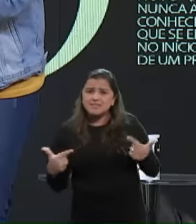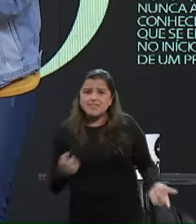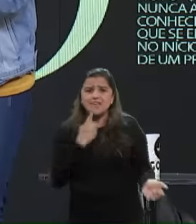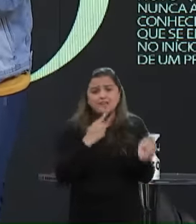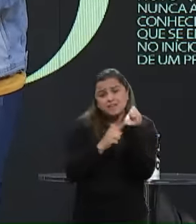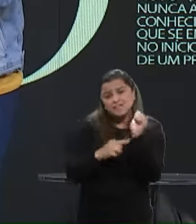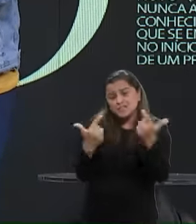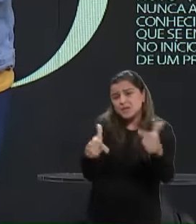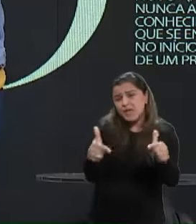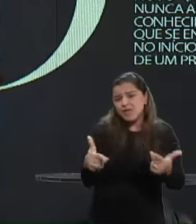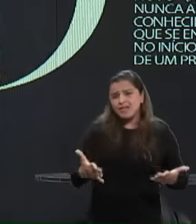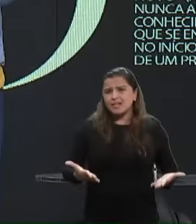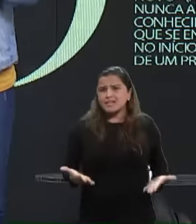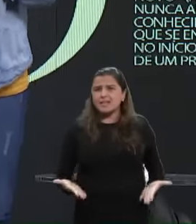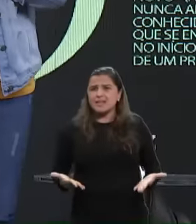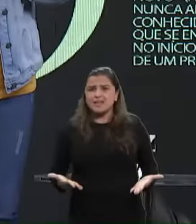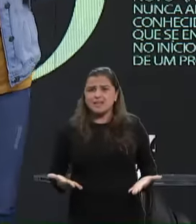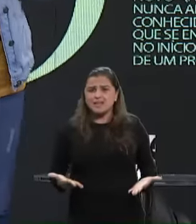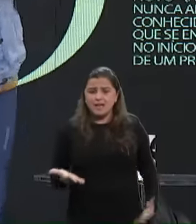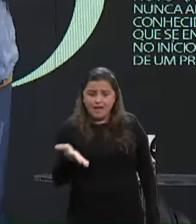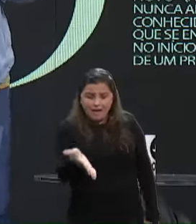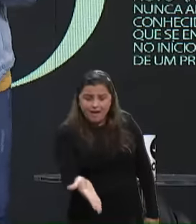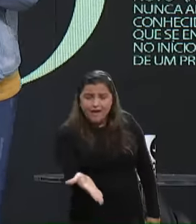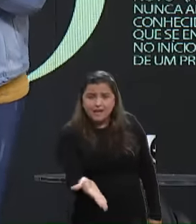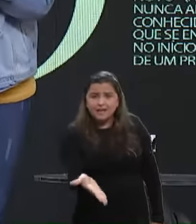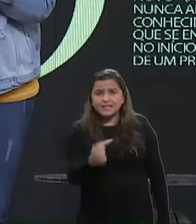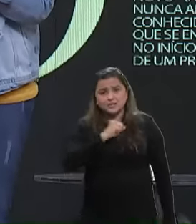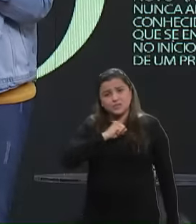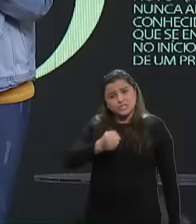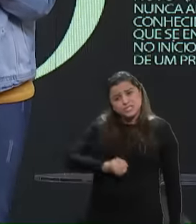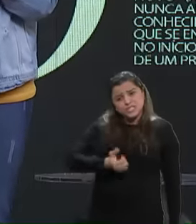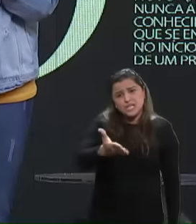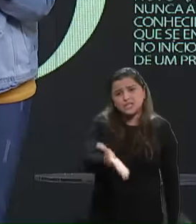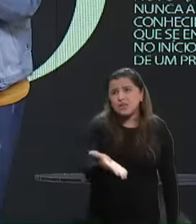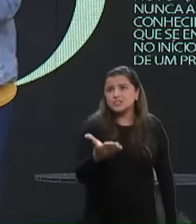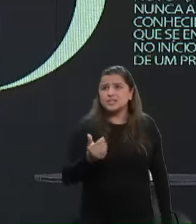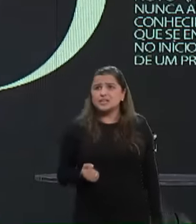sangue. Não ia estar o sacerdote perto.